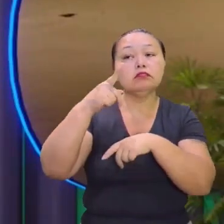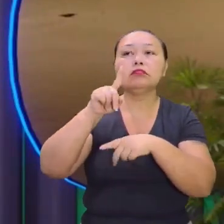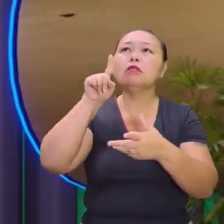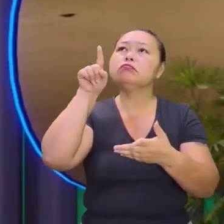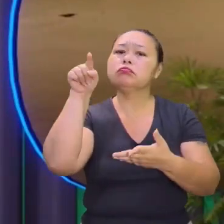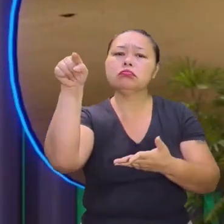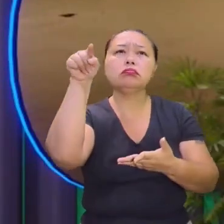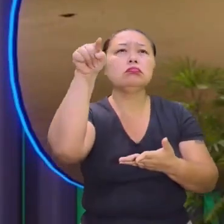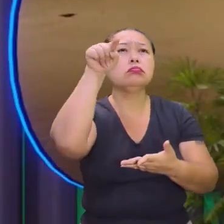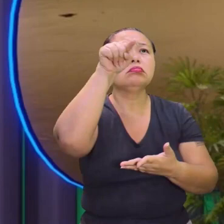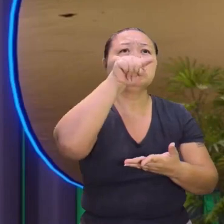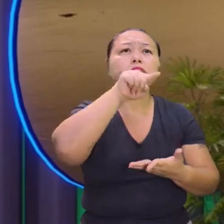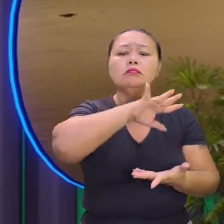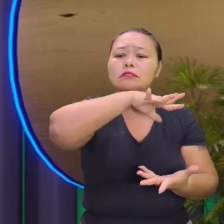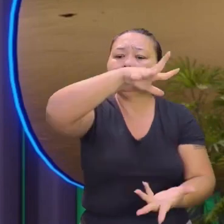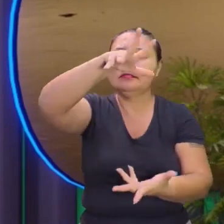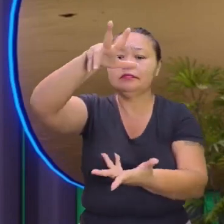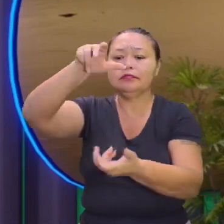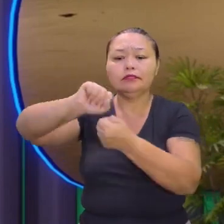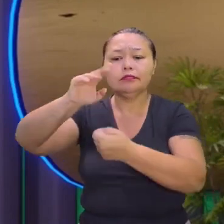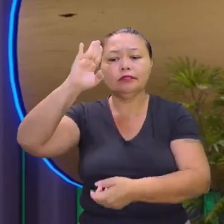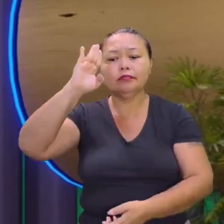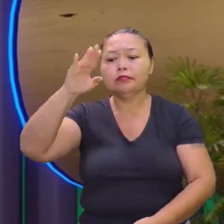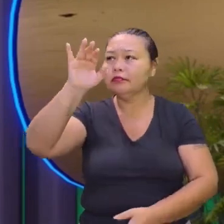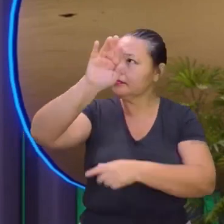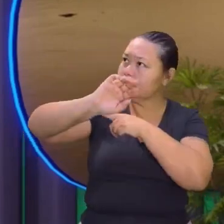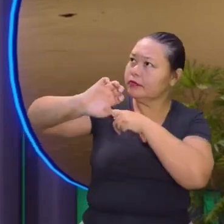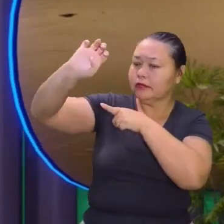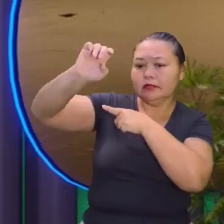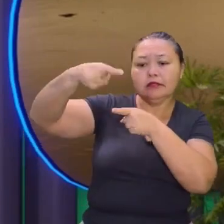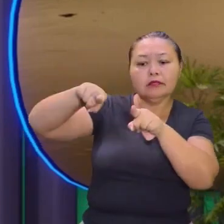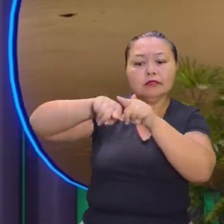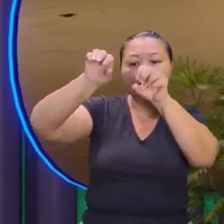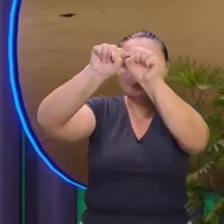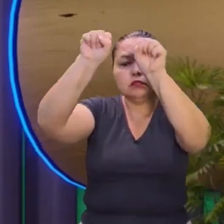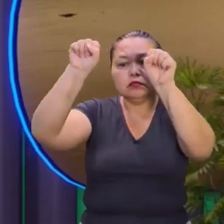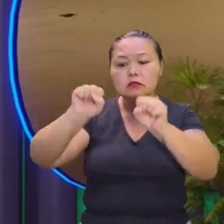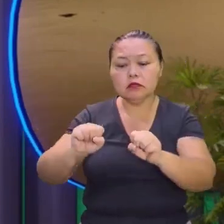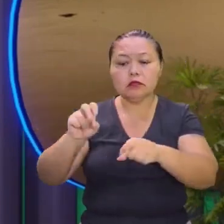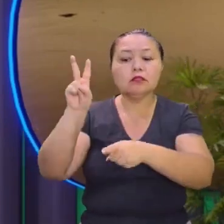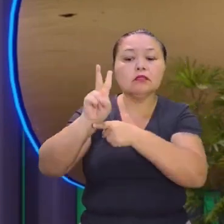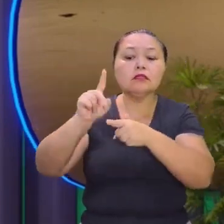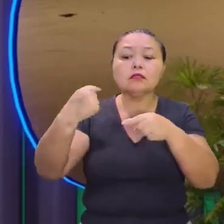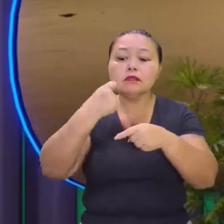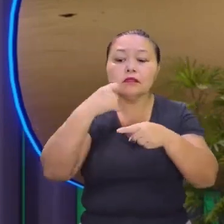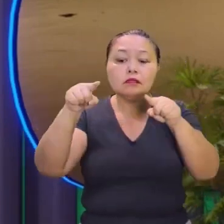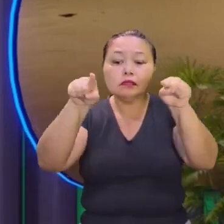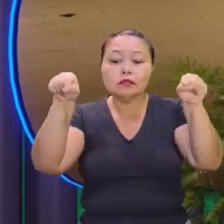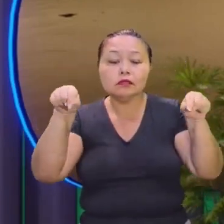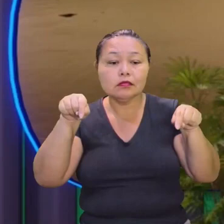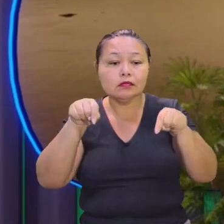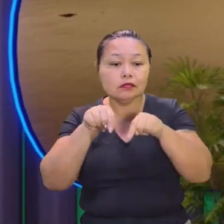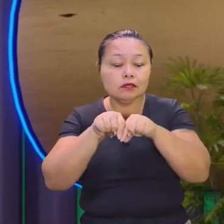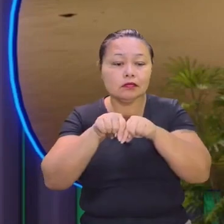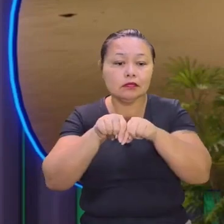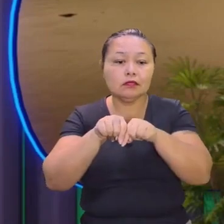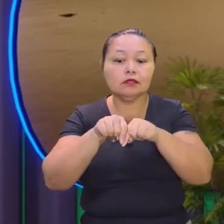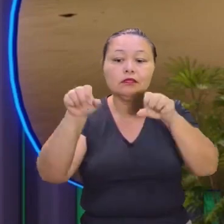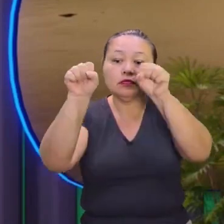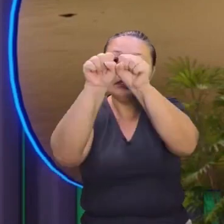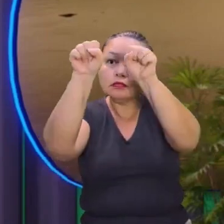para diversas partes do mundo, principalmente a Europa, e o sistema de produção aqui de Rondônia, professor Jorge, é